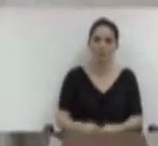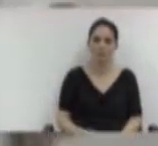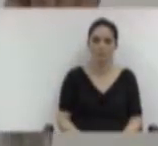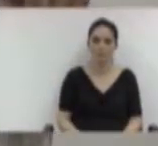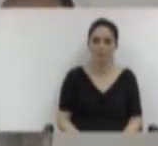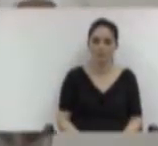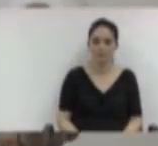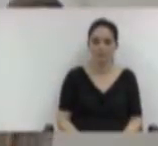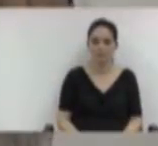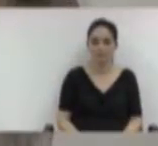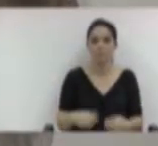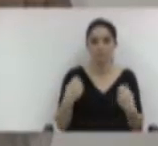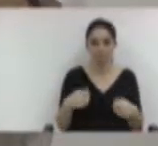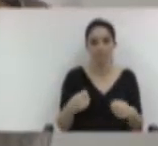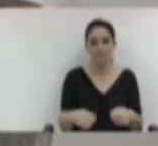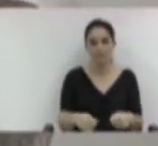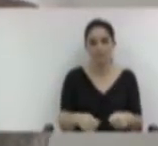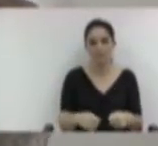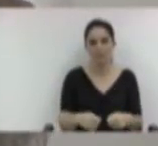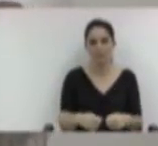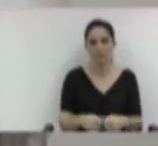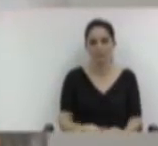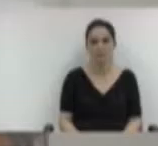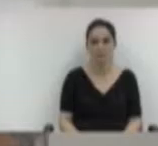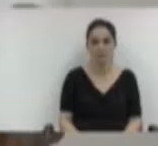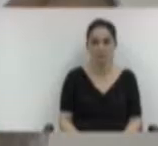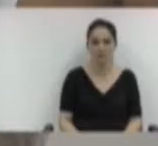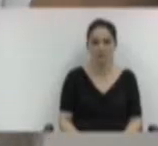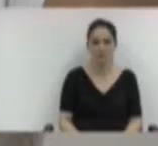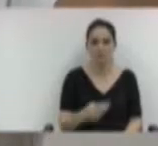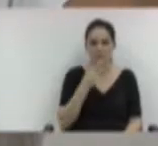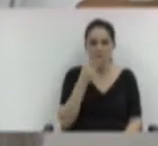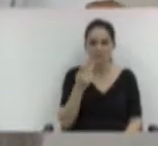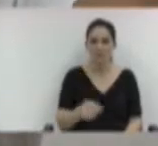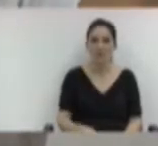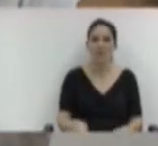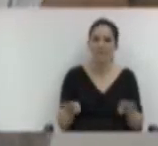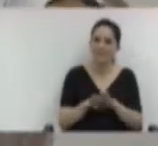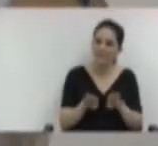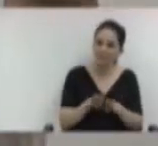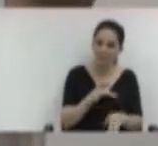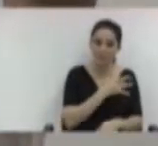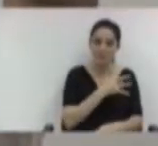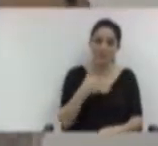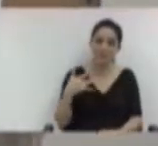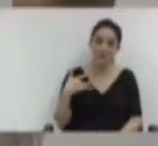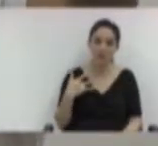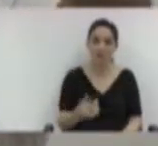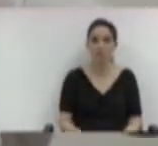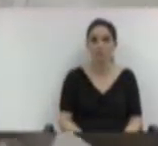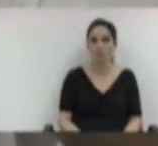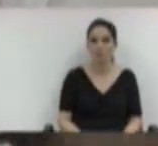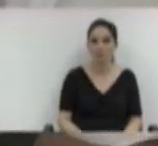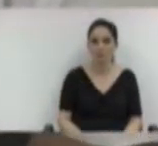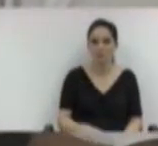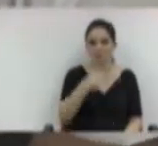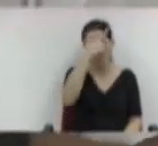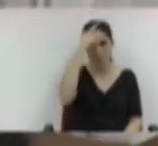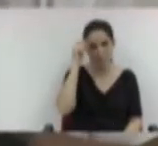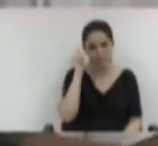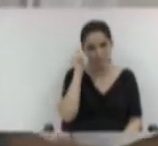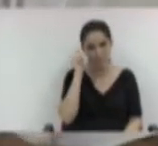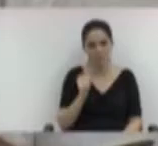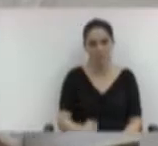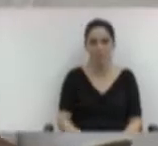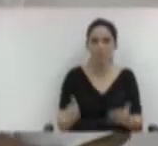vai dizer amanhã. Olha, vocês que torceram contra a saúde pública. Está melhorando. A população está dizendo. Eu, esse final de semana, tive com muita